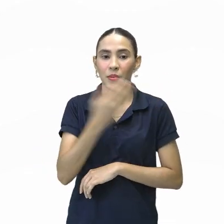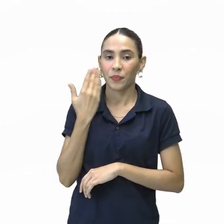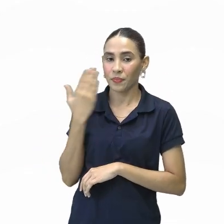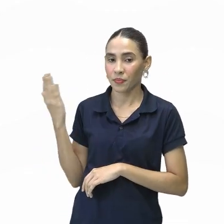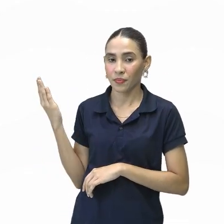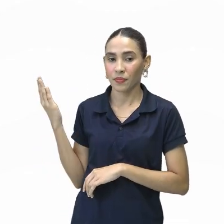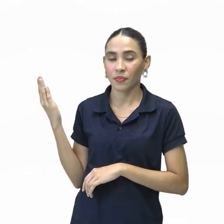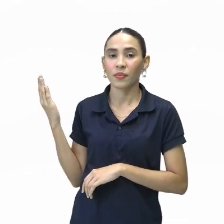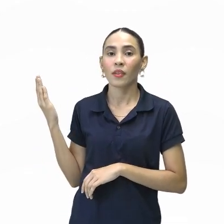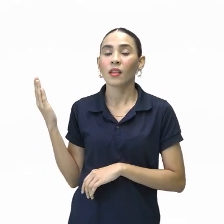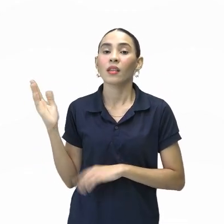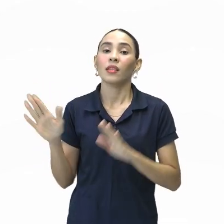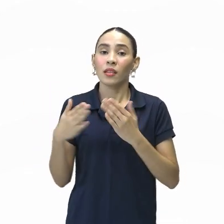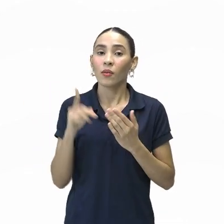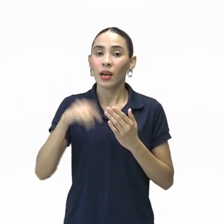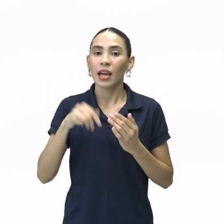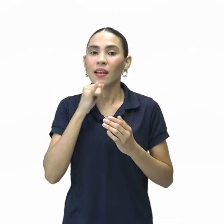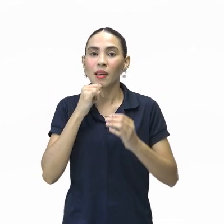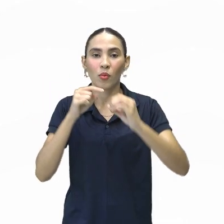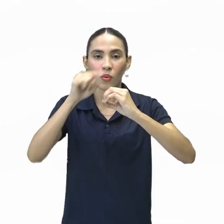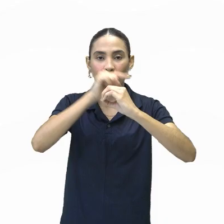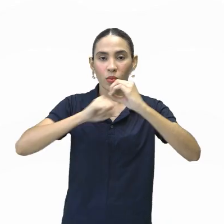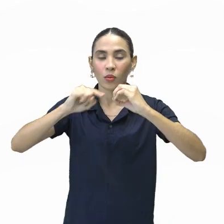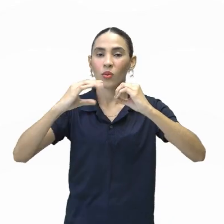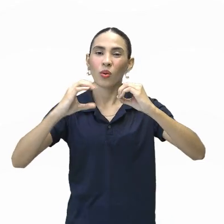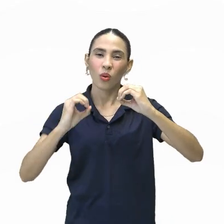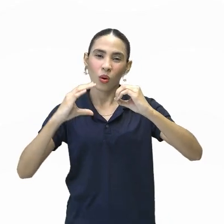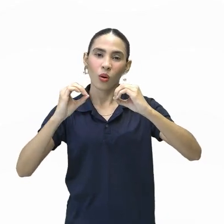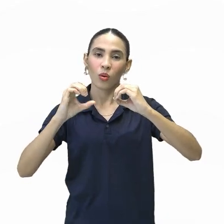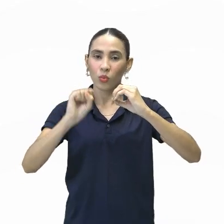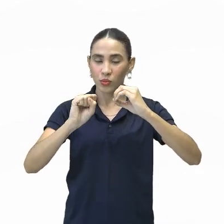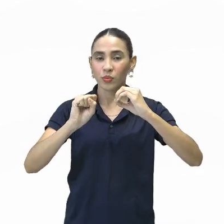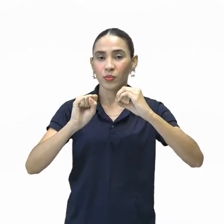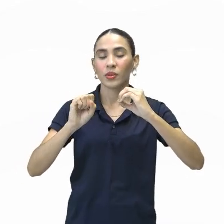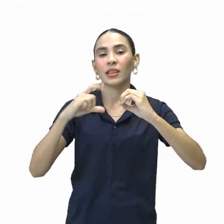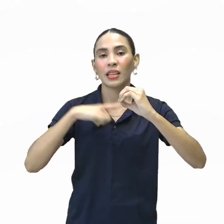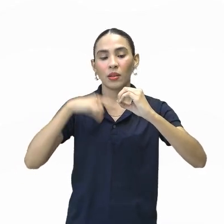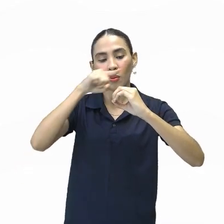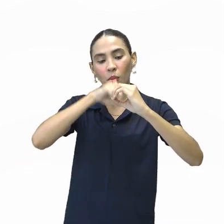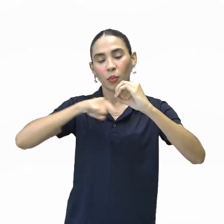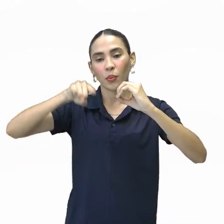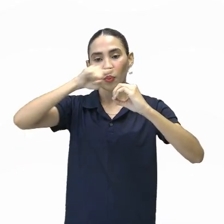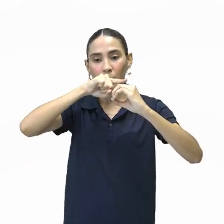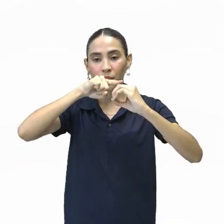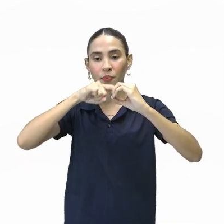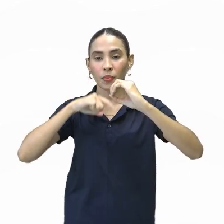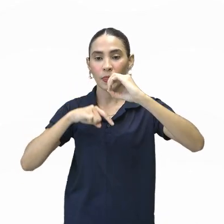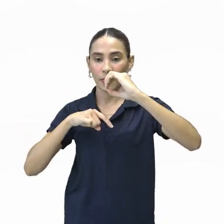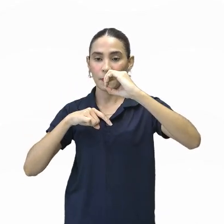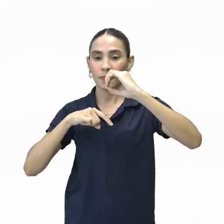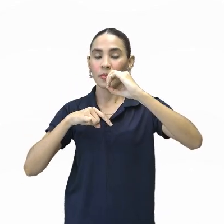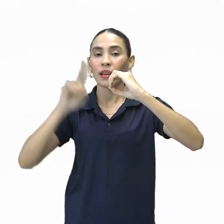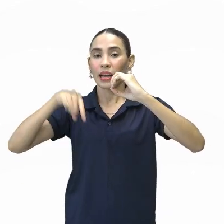gonorrhoeae, né? Ela é um coccus, né? Um diplococo, formato de coco, formato esférico. É